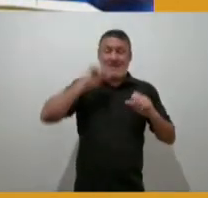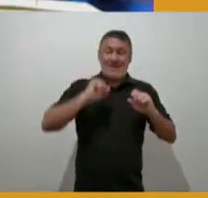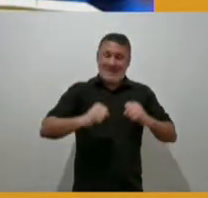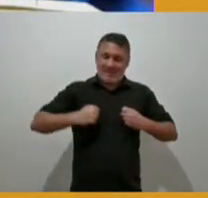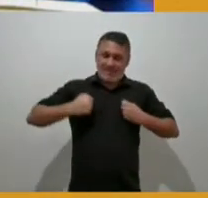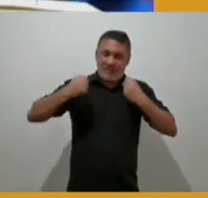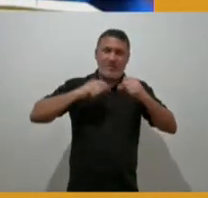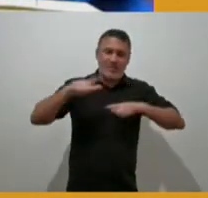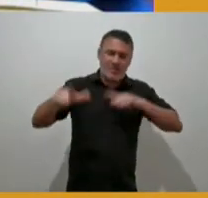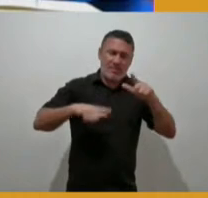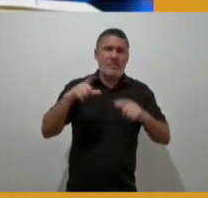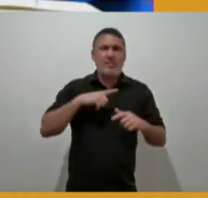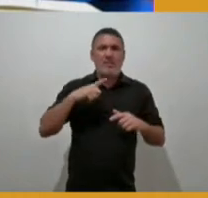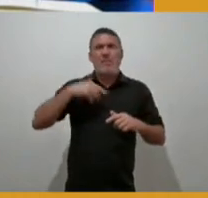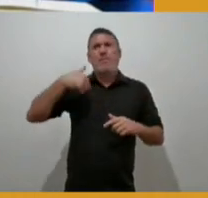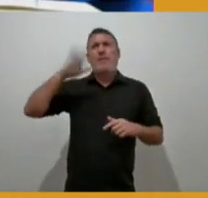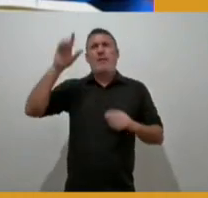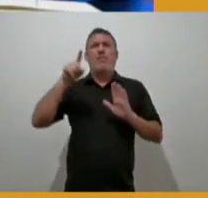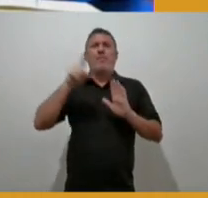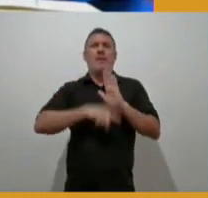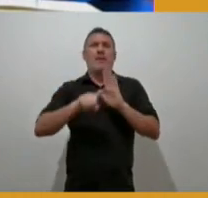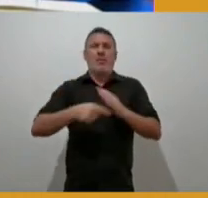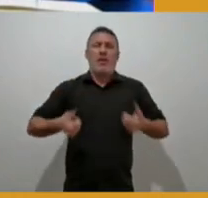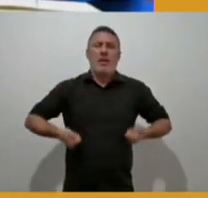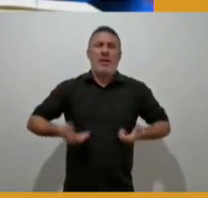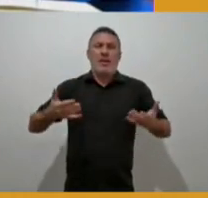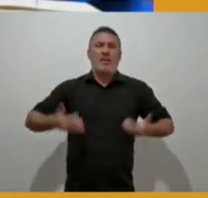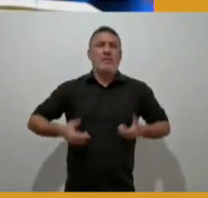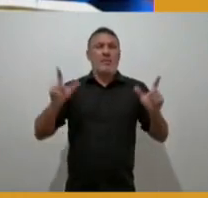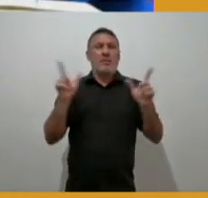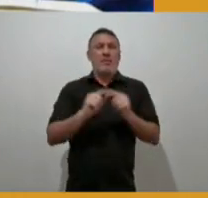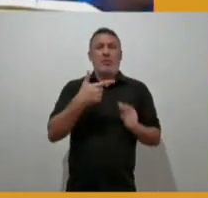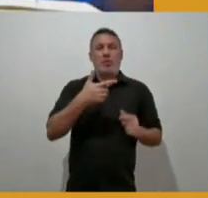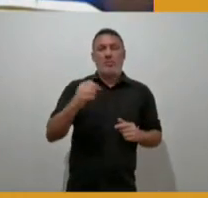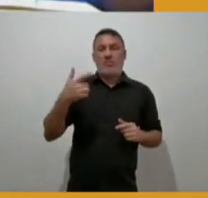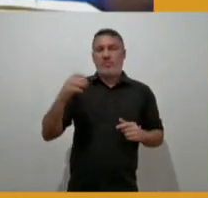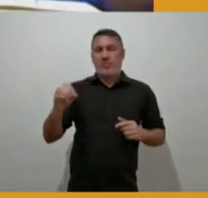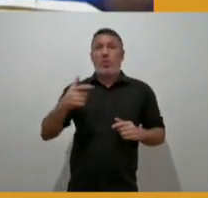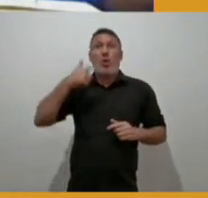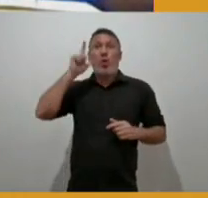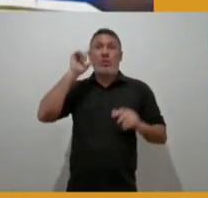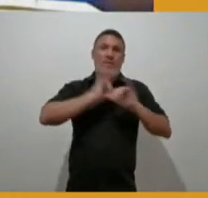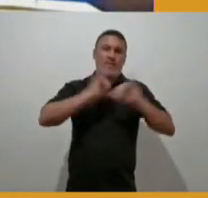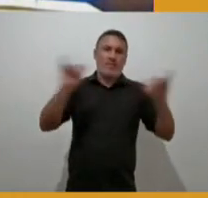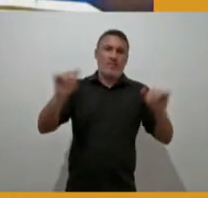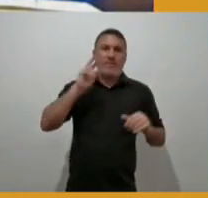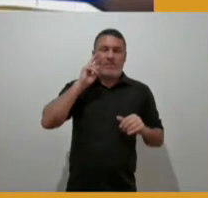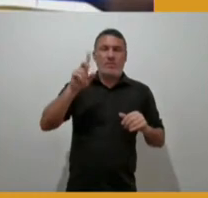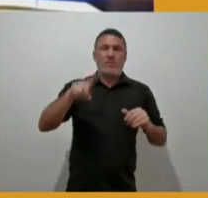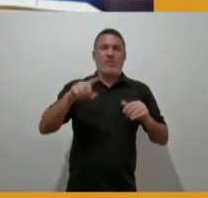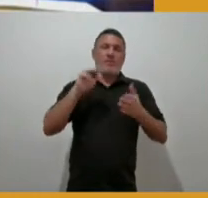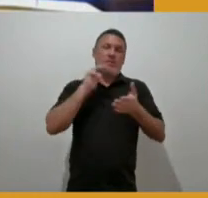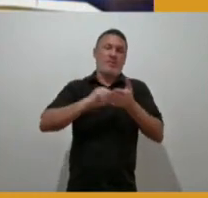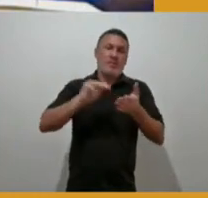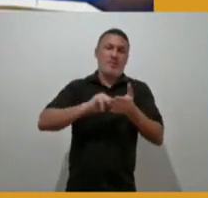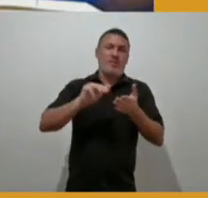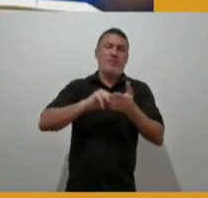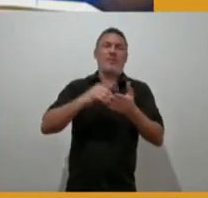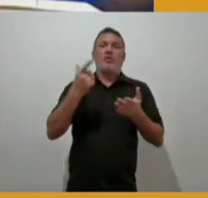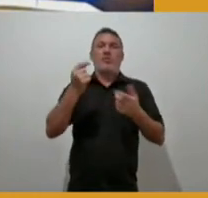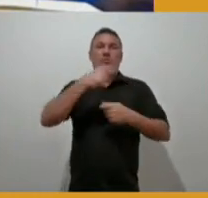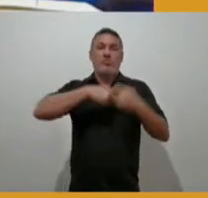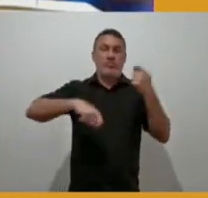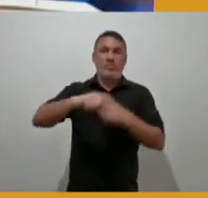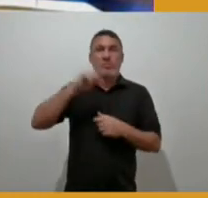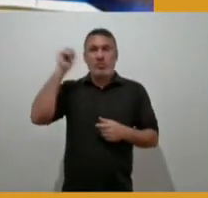em 2020. Saiu ontem esse resultado da Secretaria do Tesouro Nacional. Então, assim, numa época de crise, a gente conseguiu fazer grandes